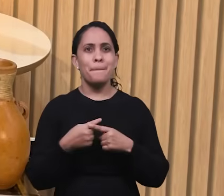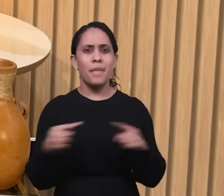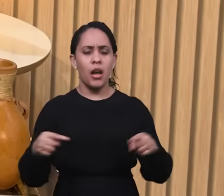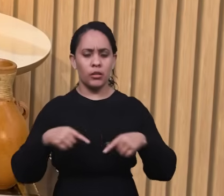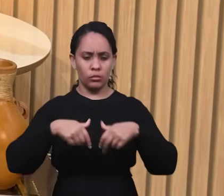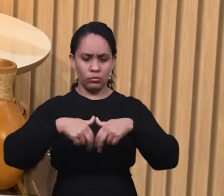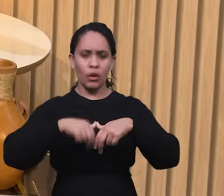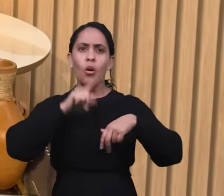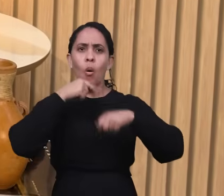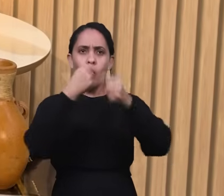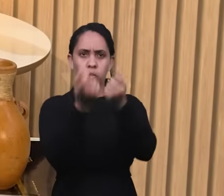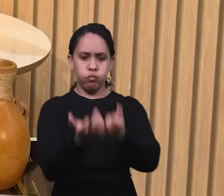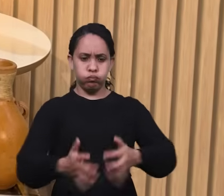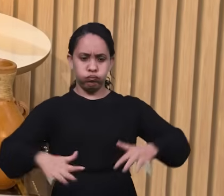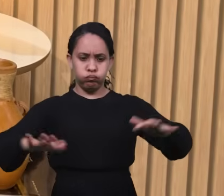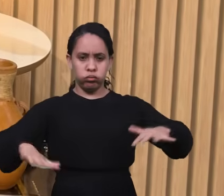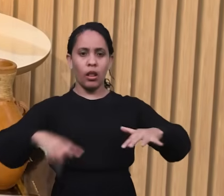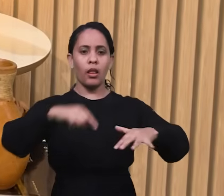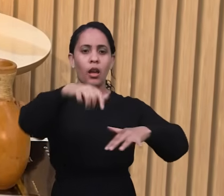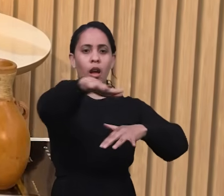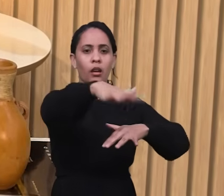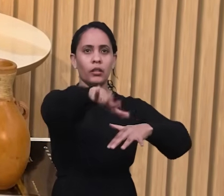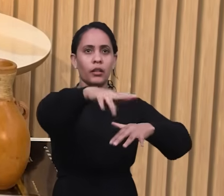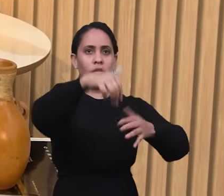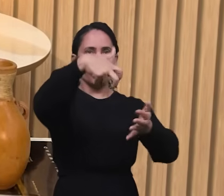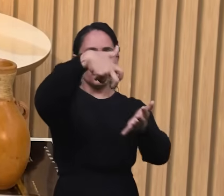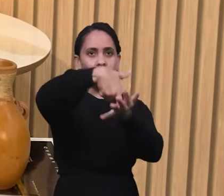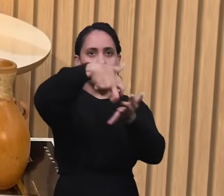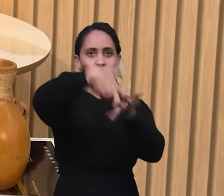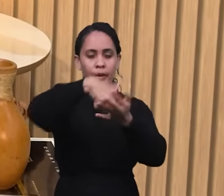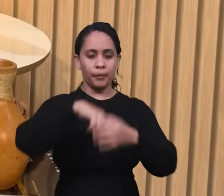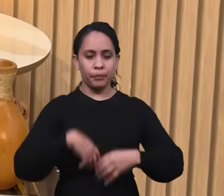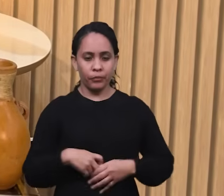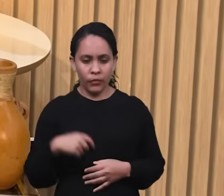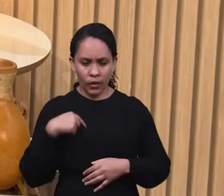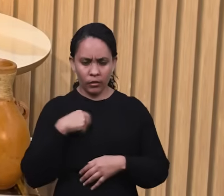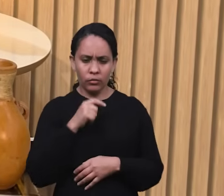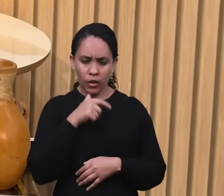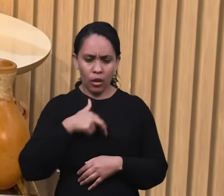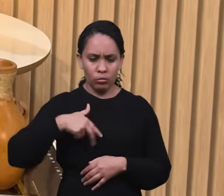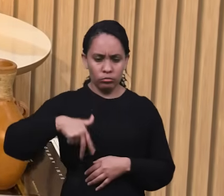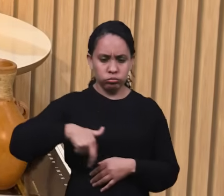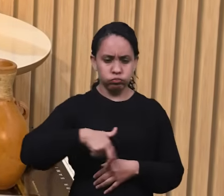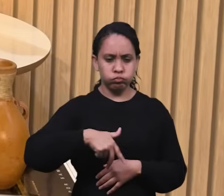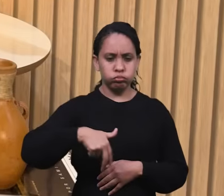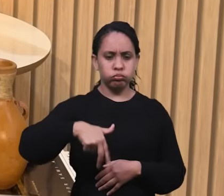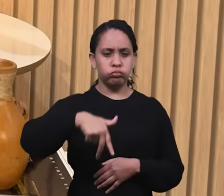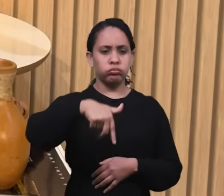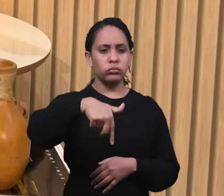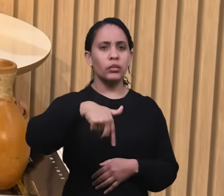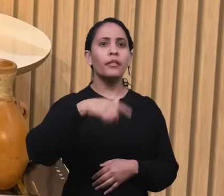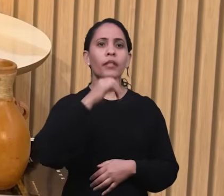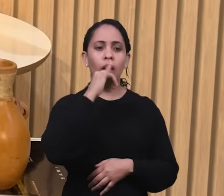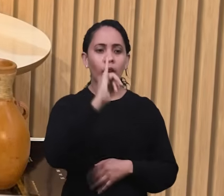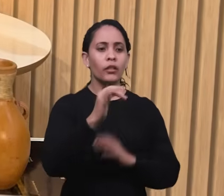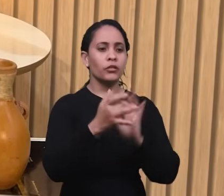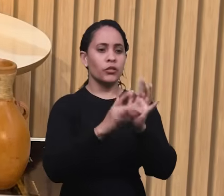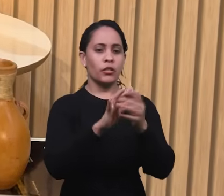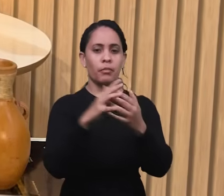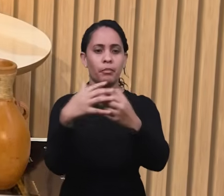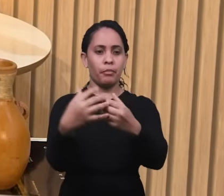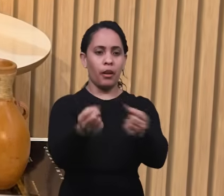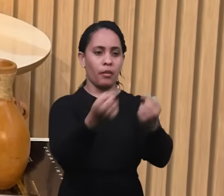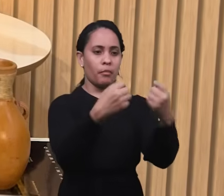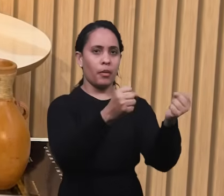estava de joelhos. Quando chegaram, todos aceitaram Jesus. Por quê? Eles andaram sobre as